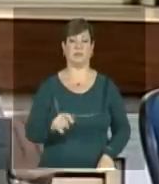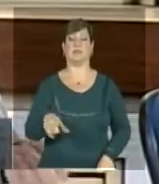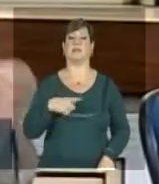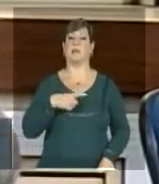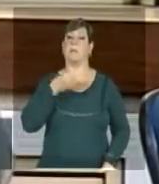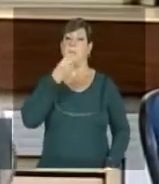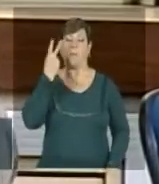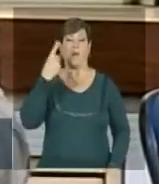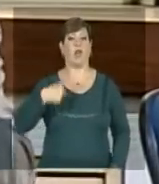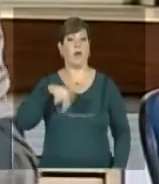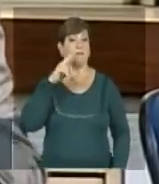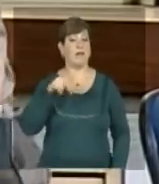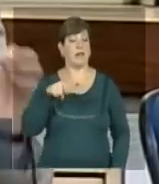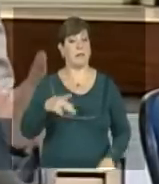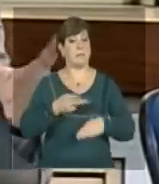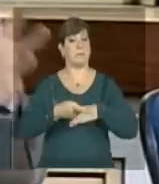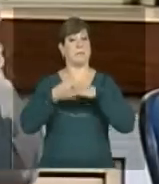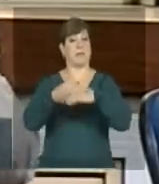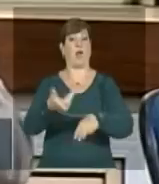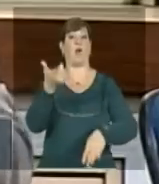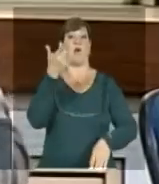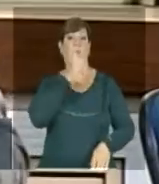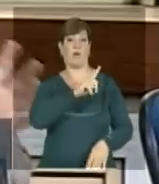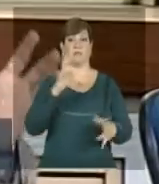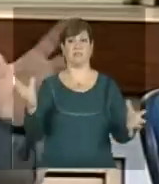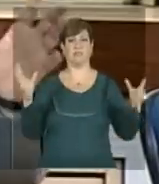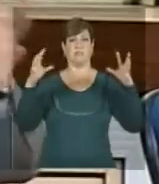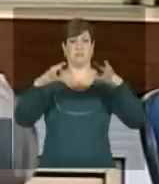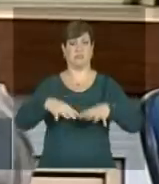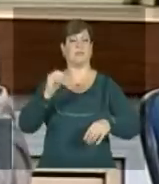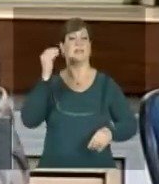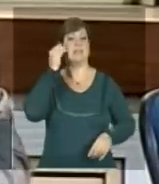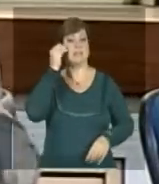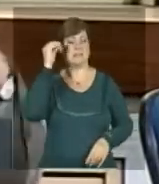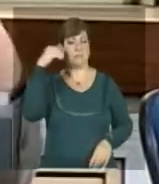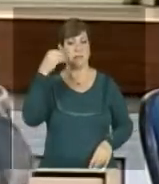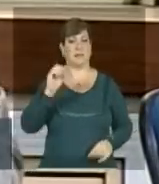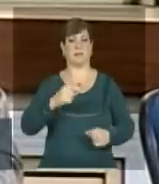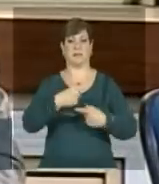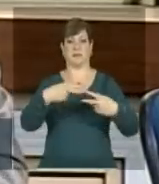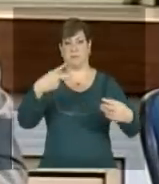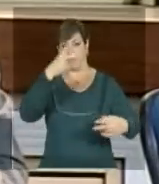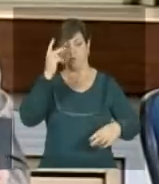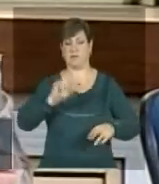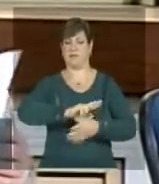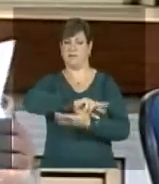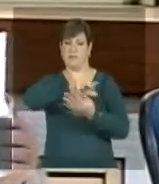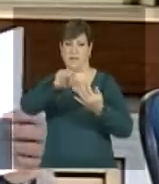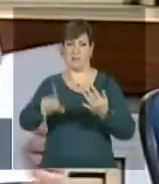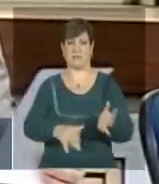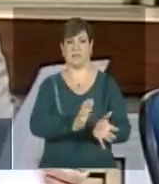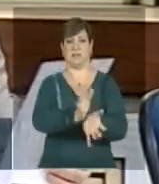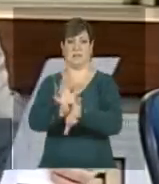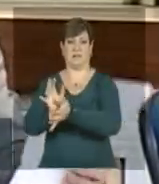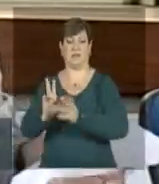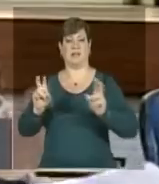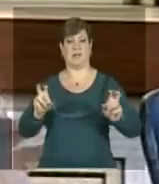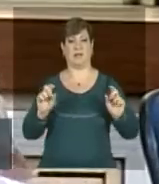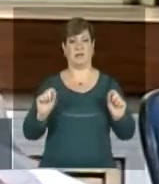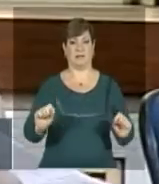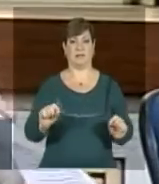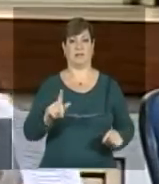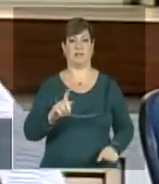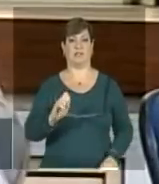para a gente ver que o prêmio consegue atrair experiências de servidores de diversos campos temáticos